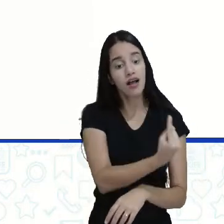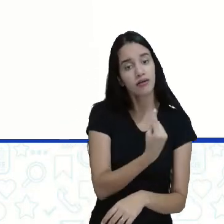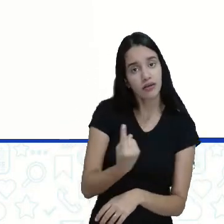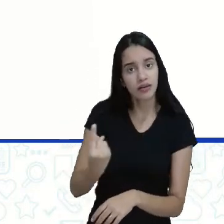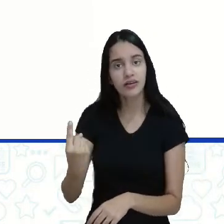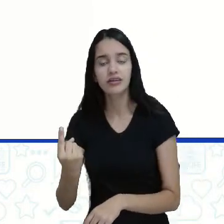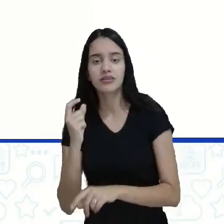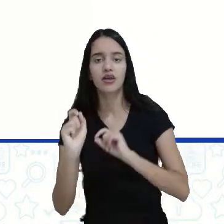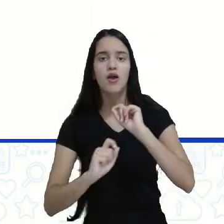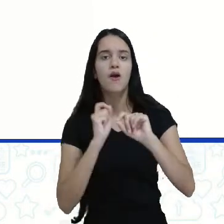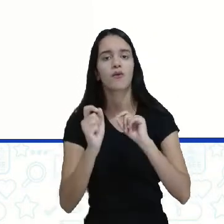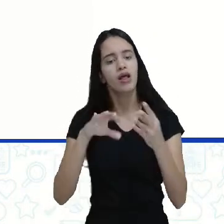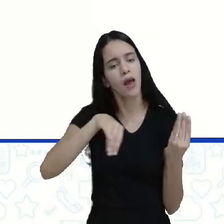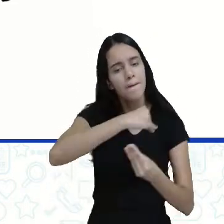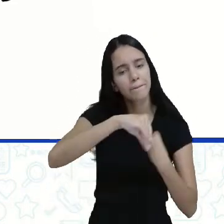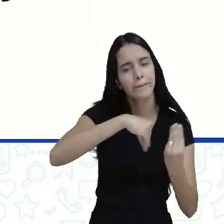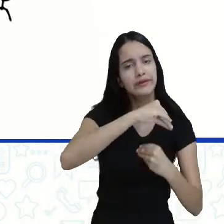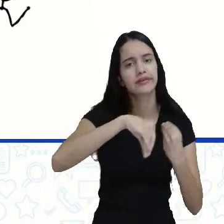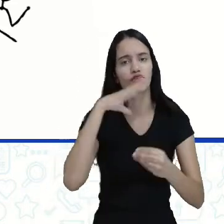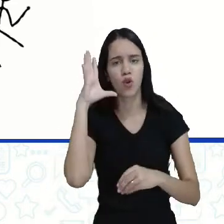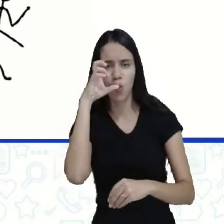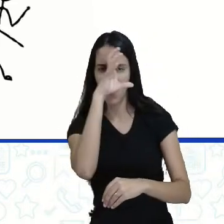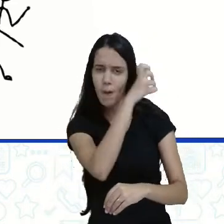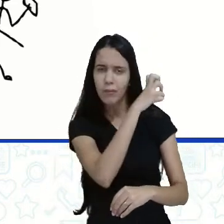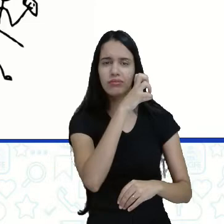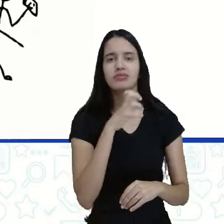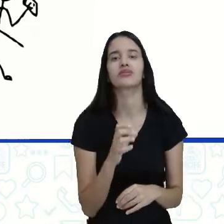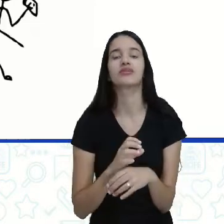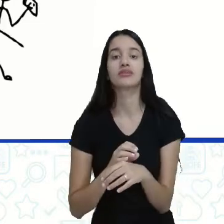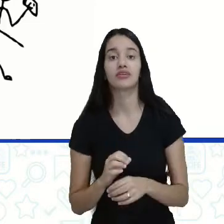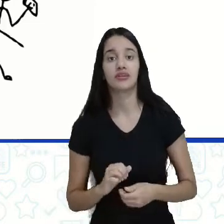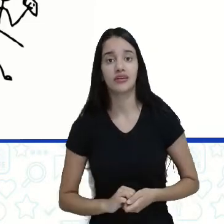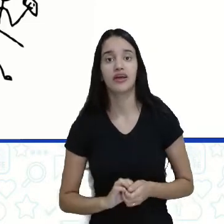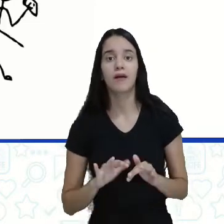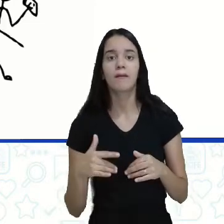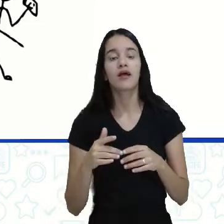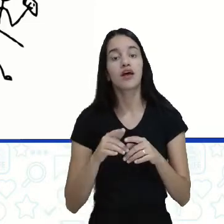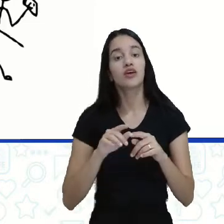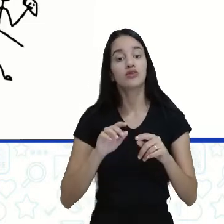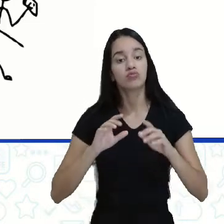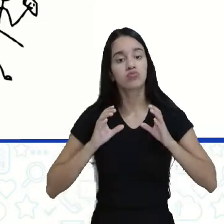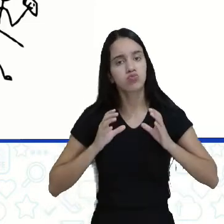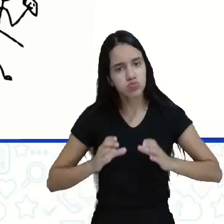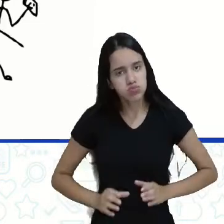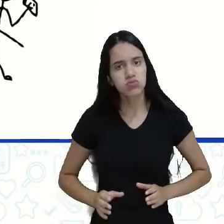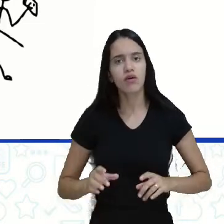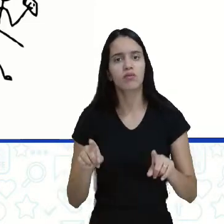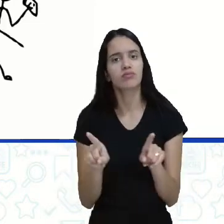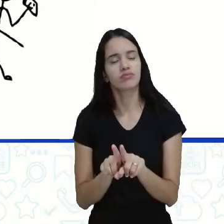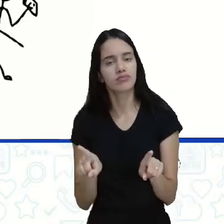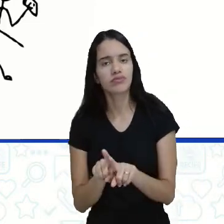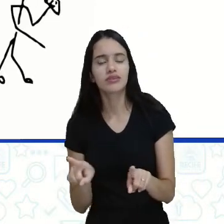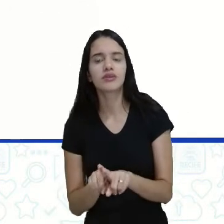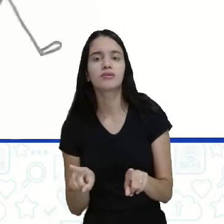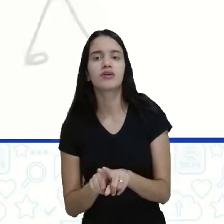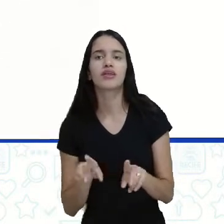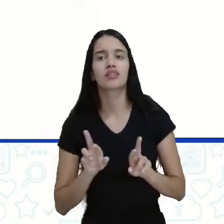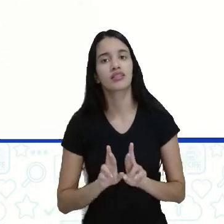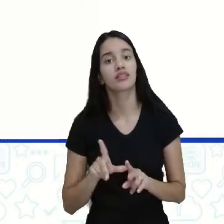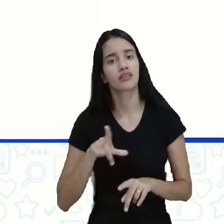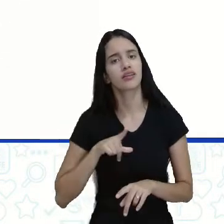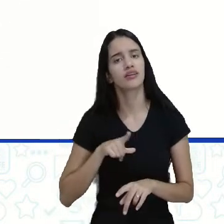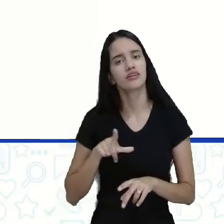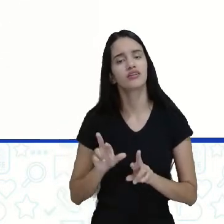indivíduo é composto de uma mistura complexa de muitos e muitos traços. E por trás desses traços existem muitos e diferentes